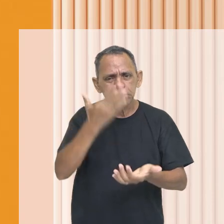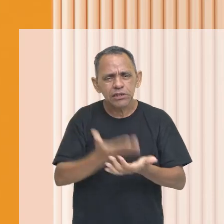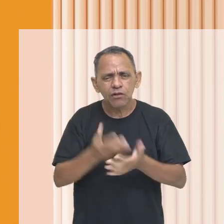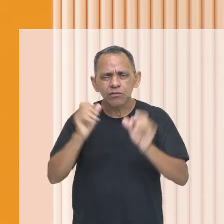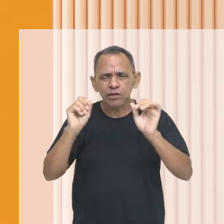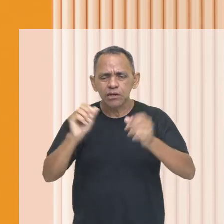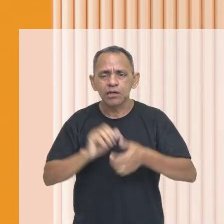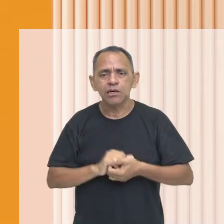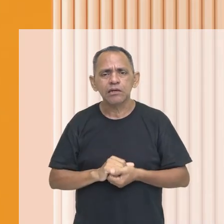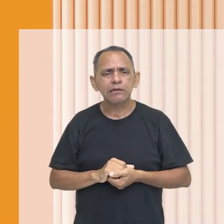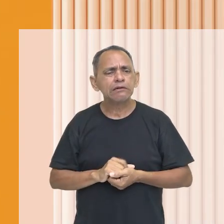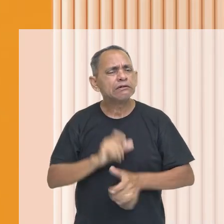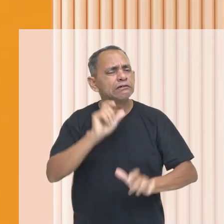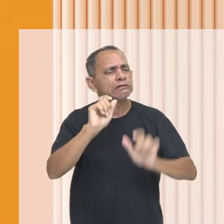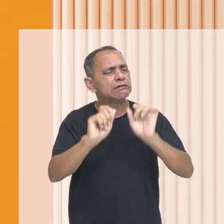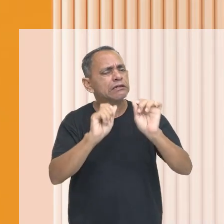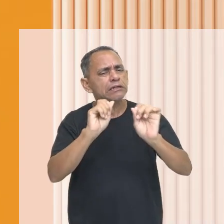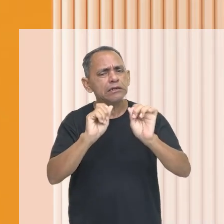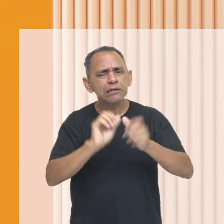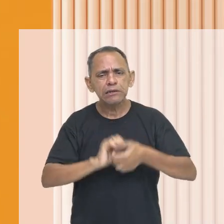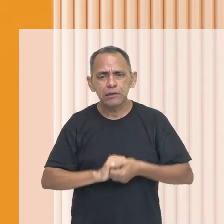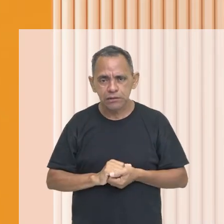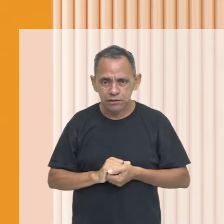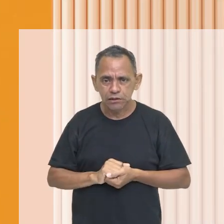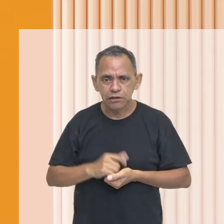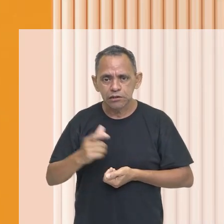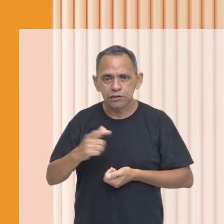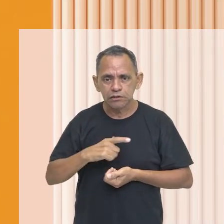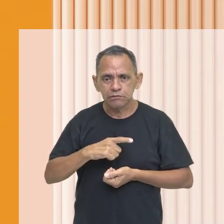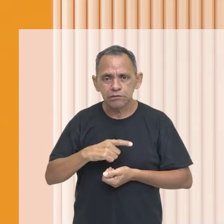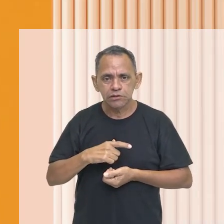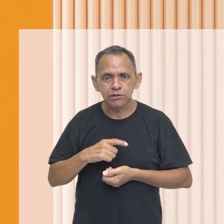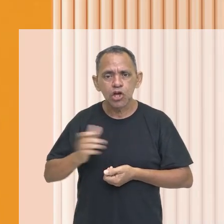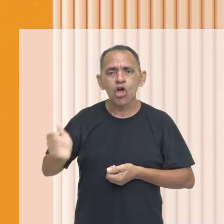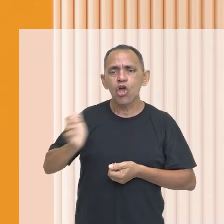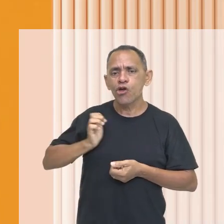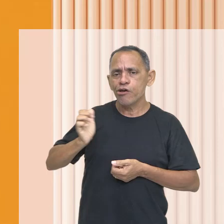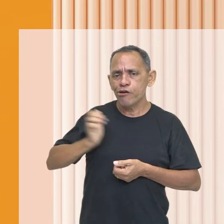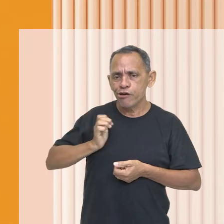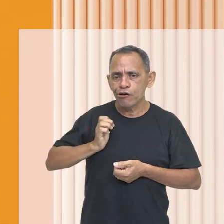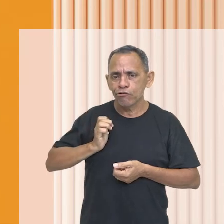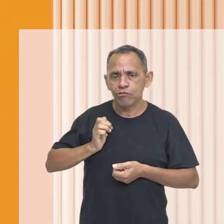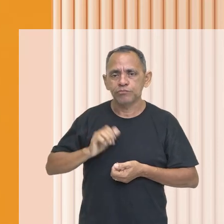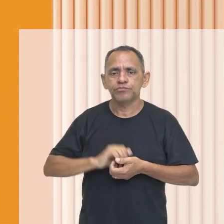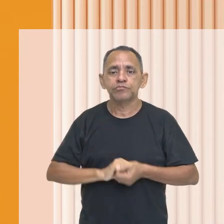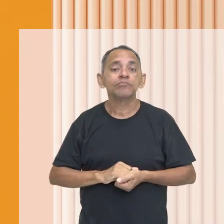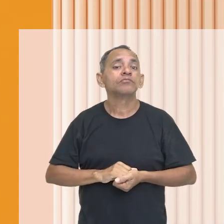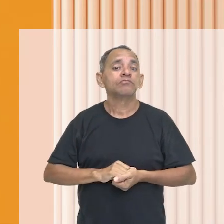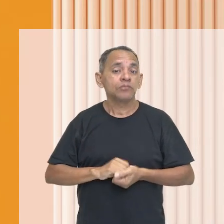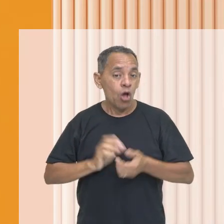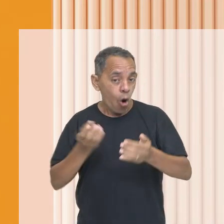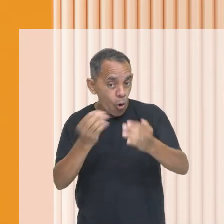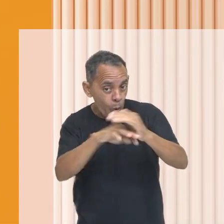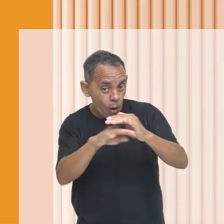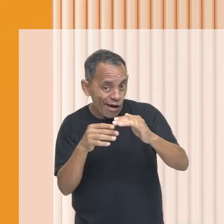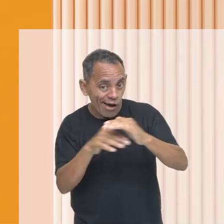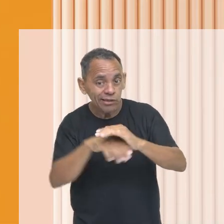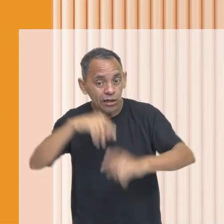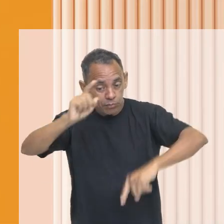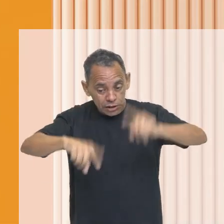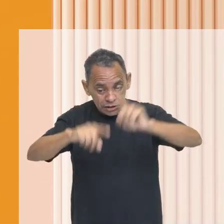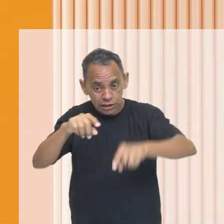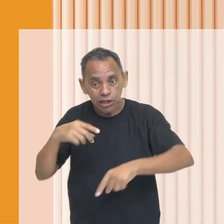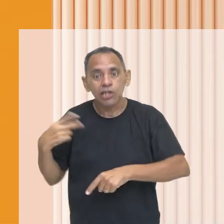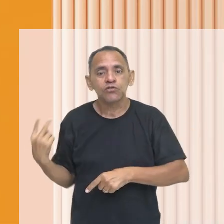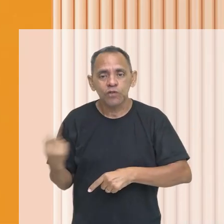rico, a acumulação de metais preciosos, principalmente de quem? Do ouro. Então, quando